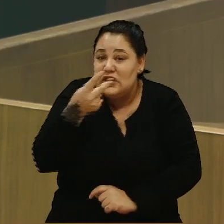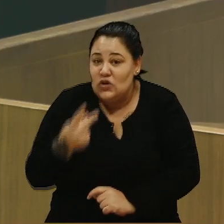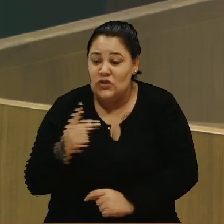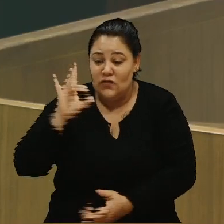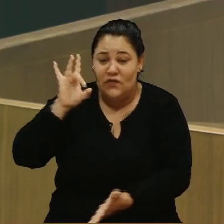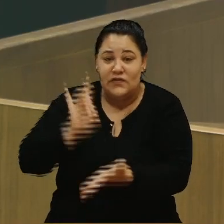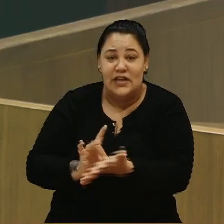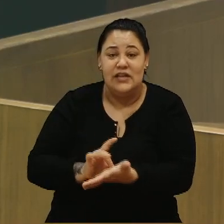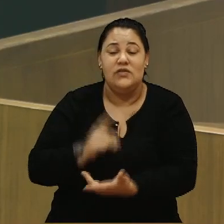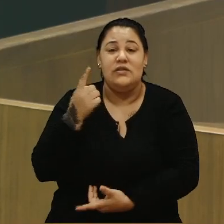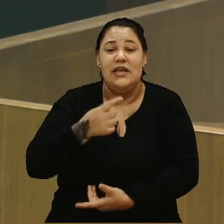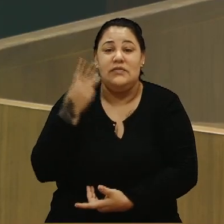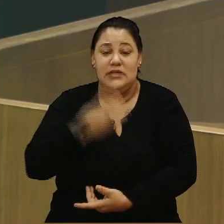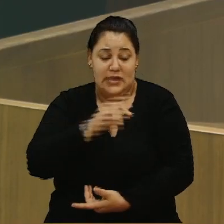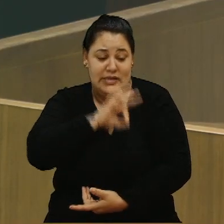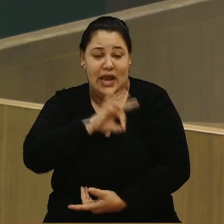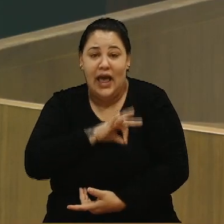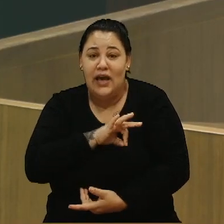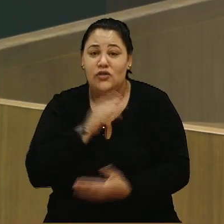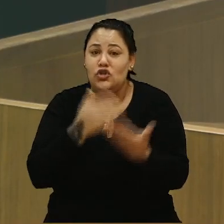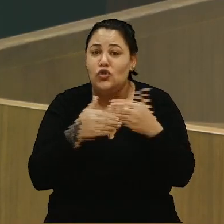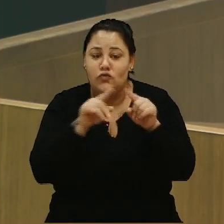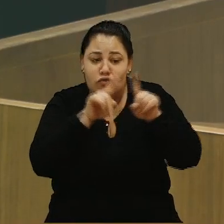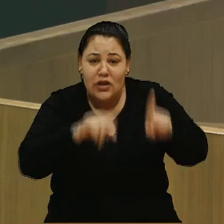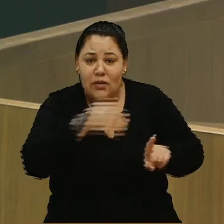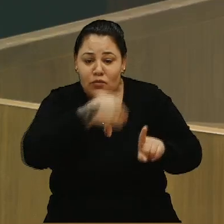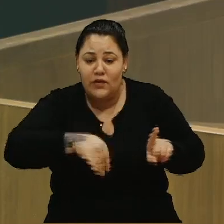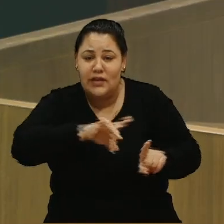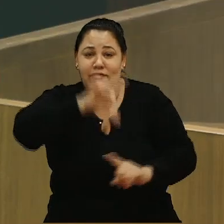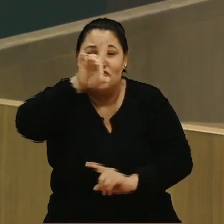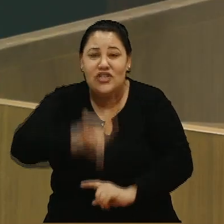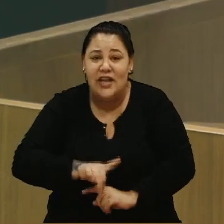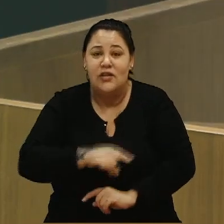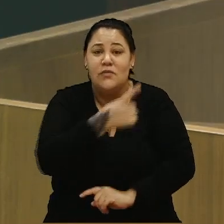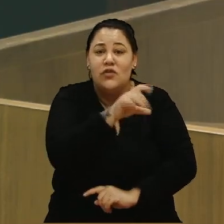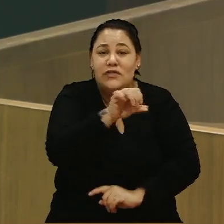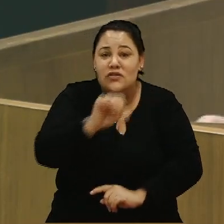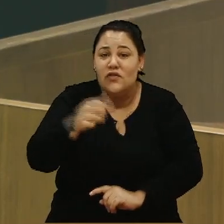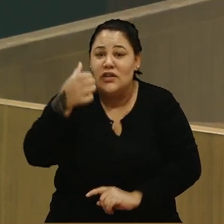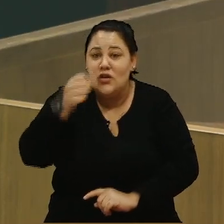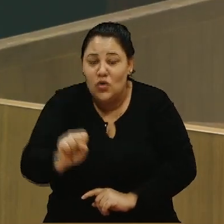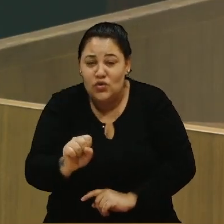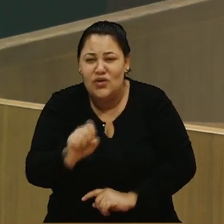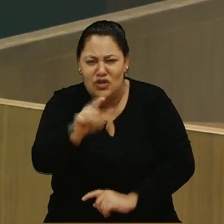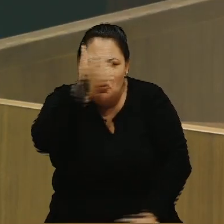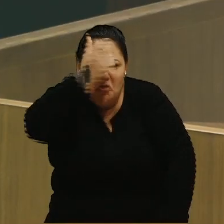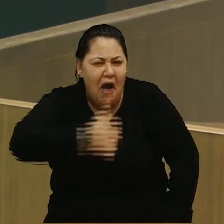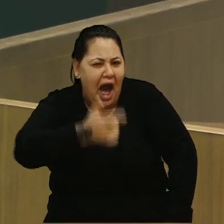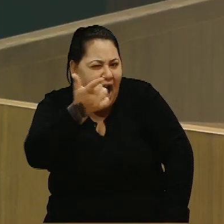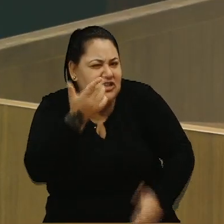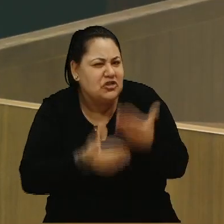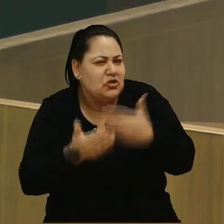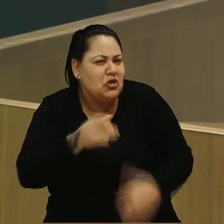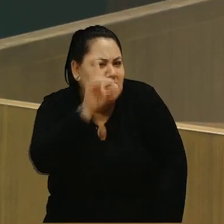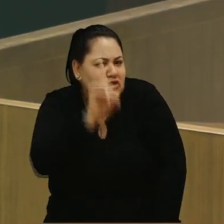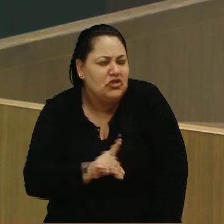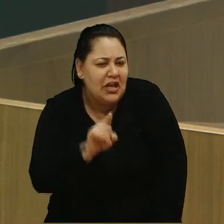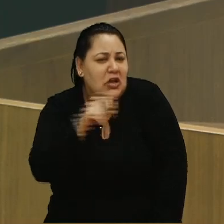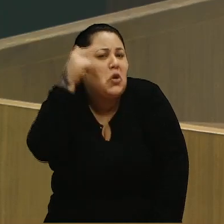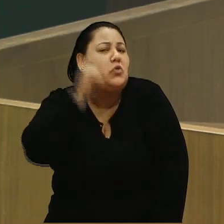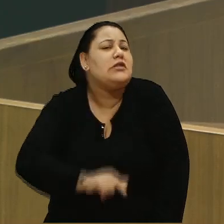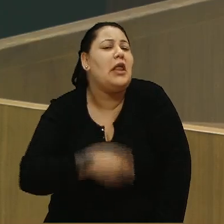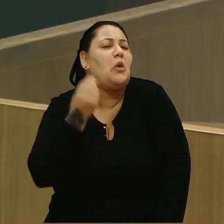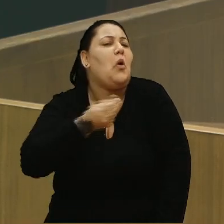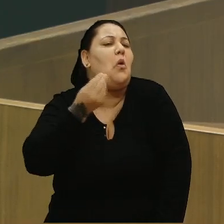o 13º salário, que o servidor público só passou a ter direito em 1998. E tu acha que esses direitos que hoje tu usufrui foram conquistados